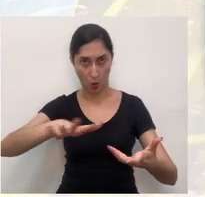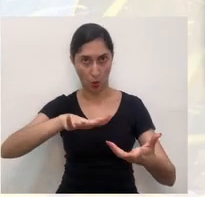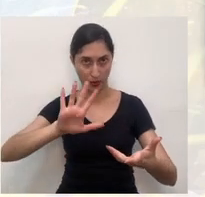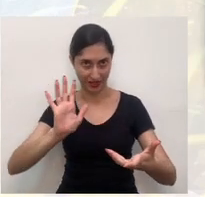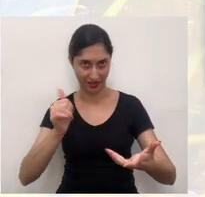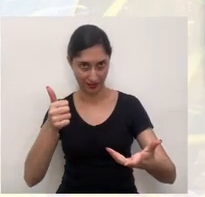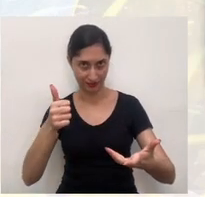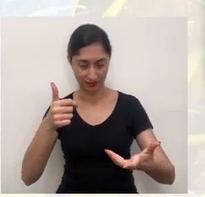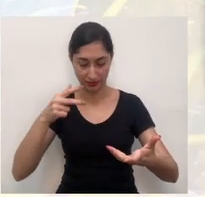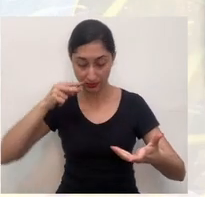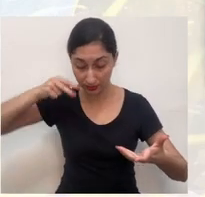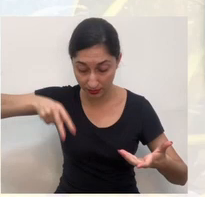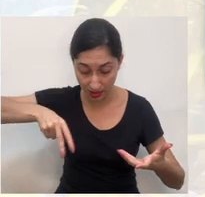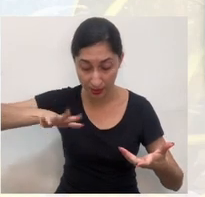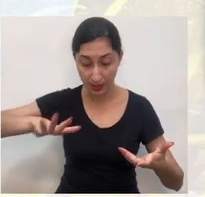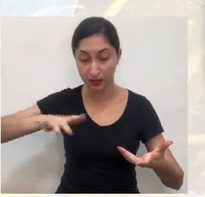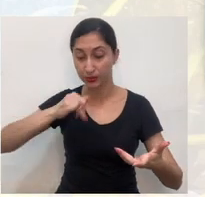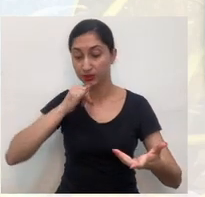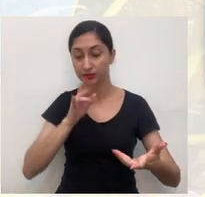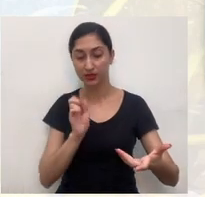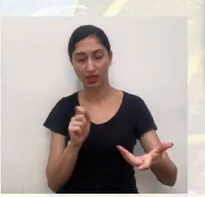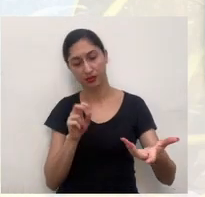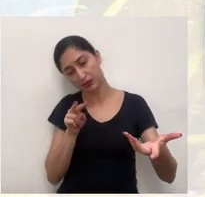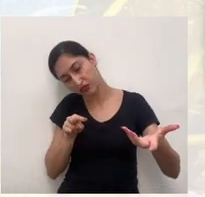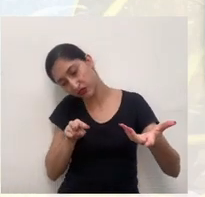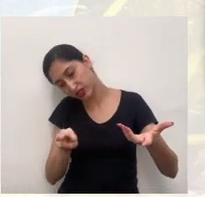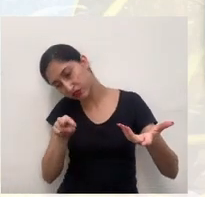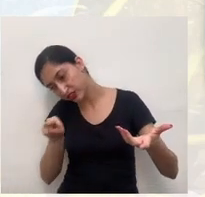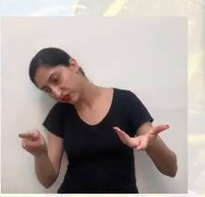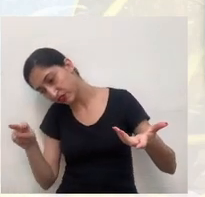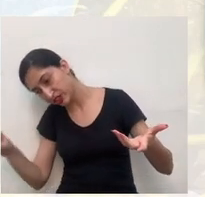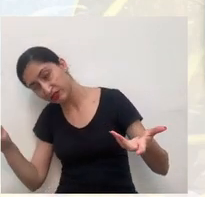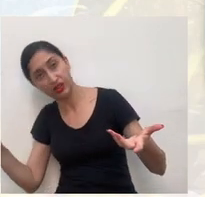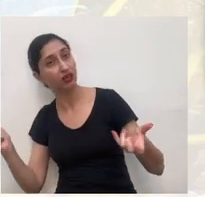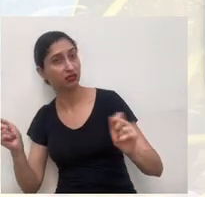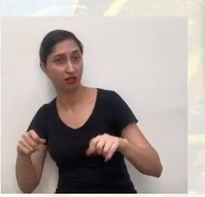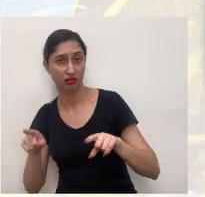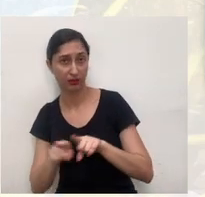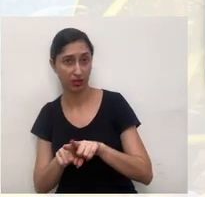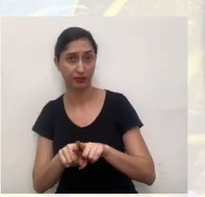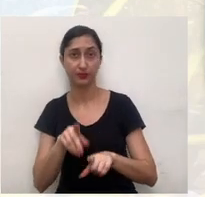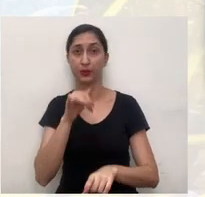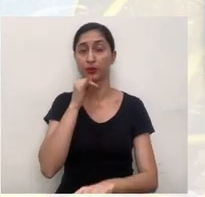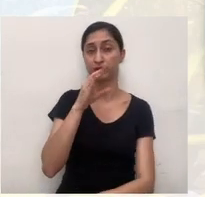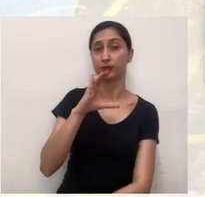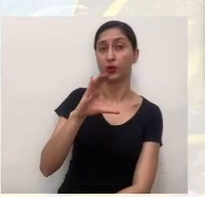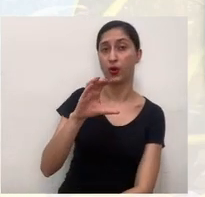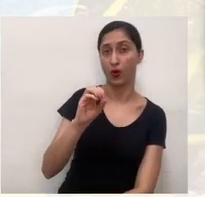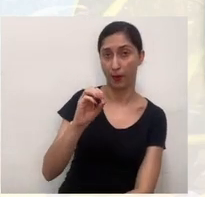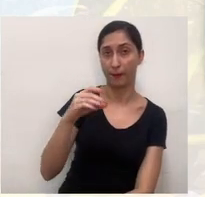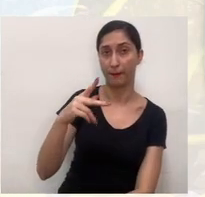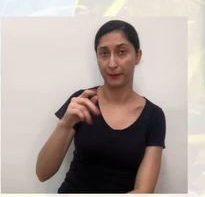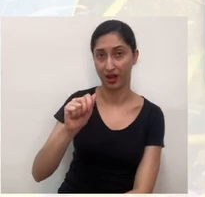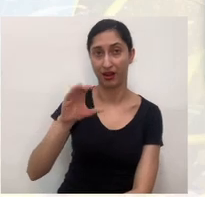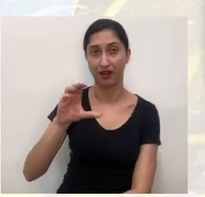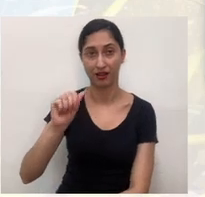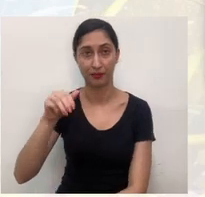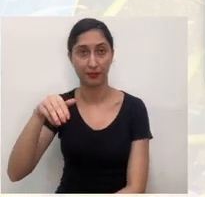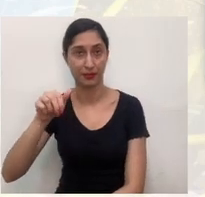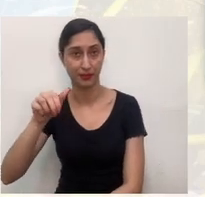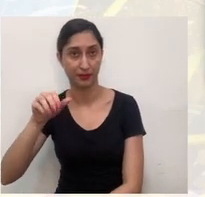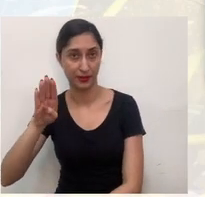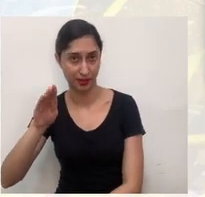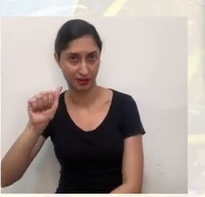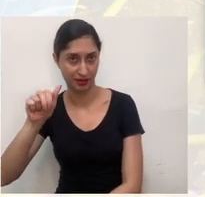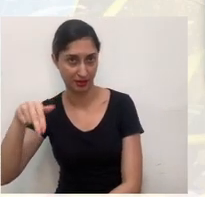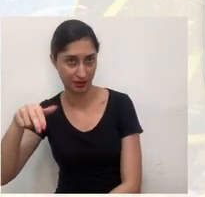só. Então, Copacabana, por exemplo, são 4,5 km de desenhos abstratos e variáveis. Não